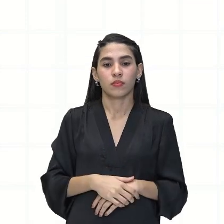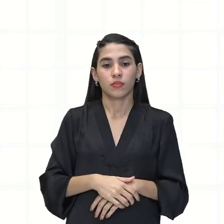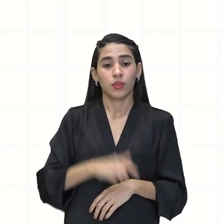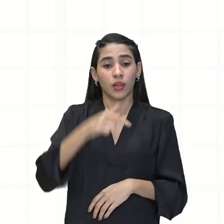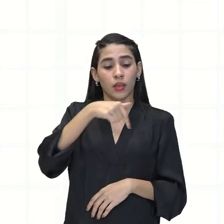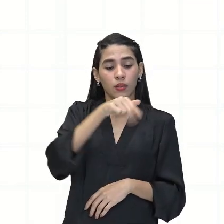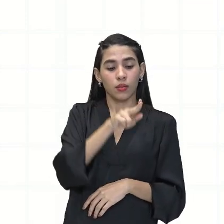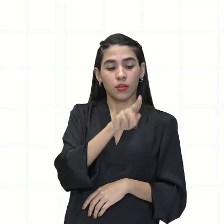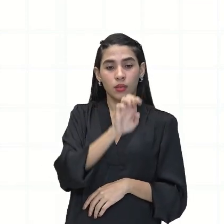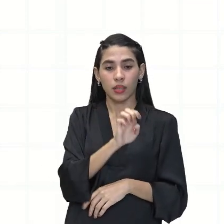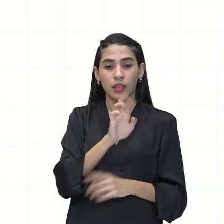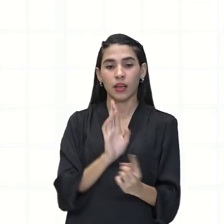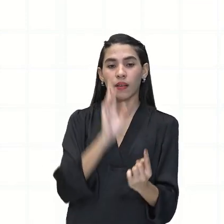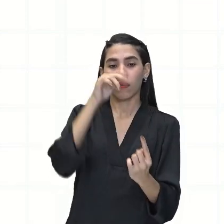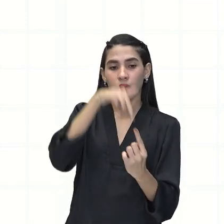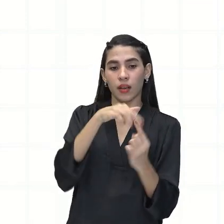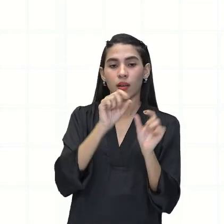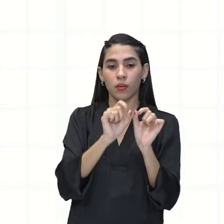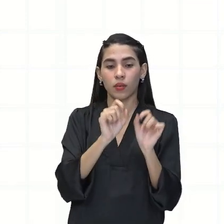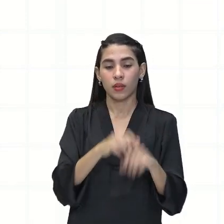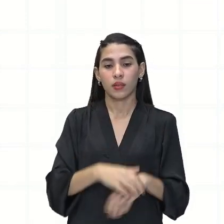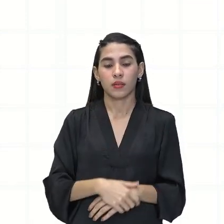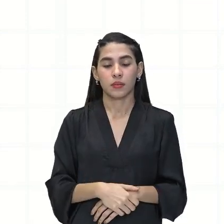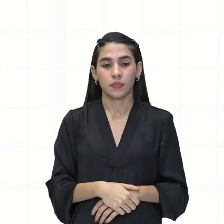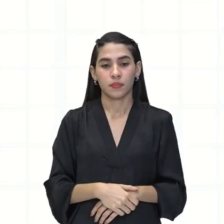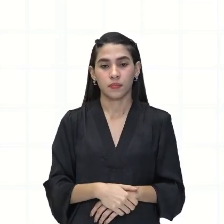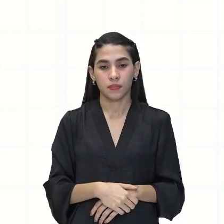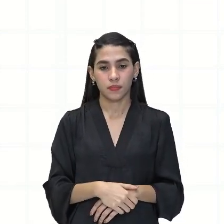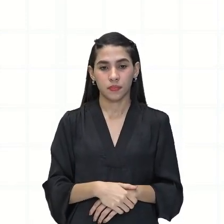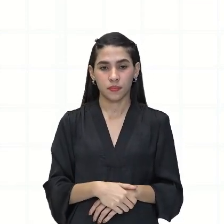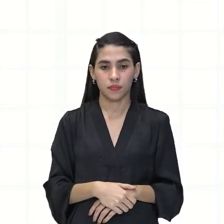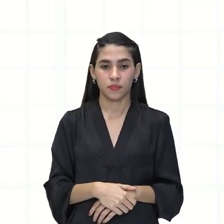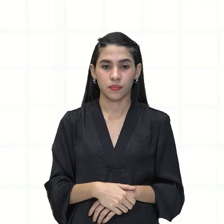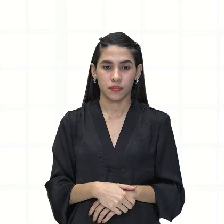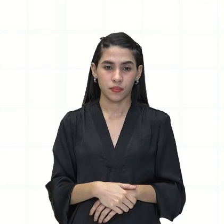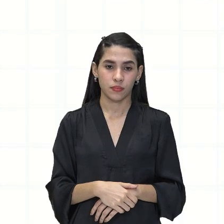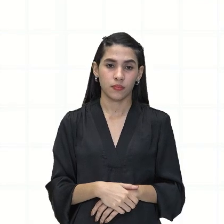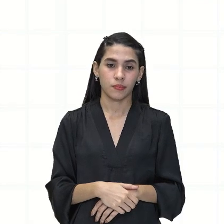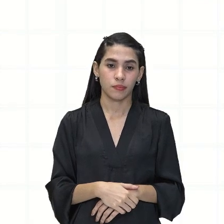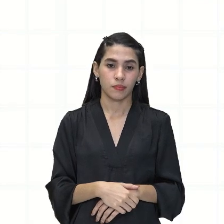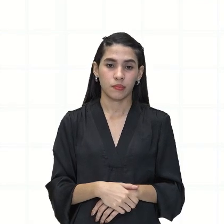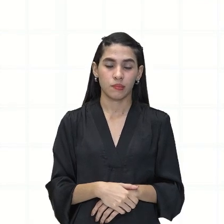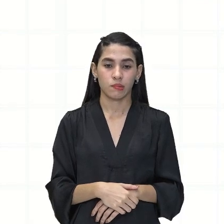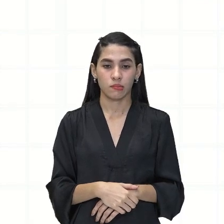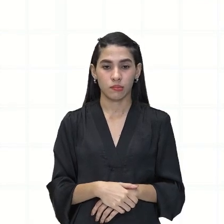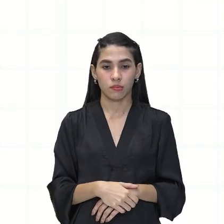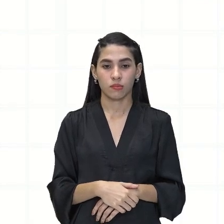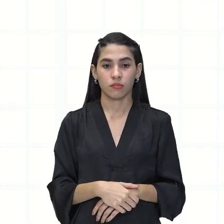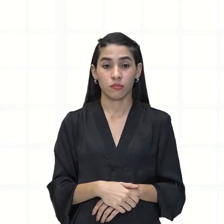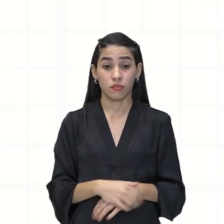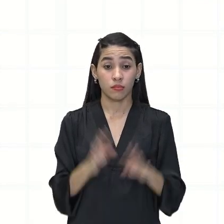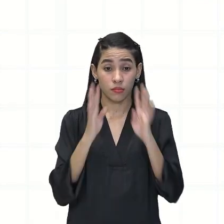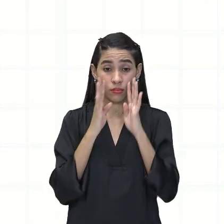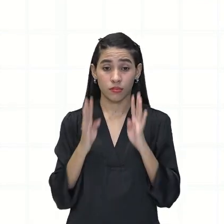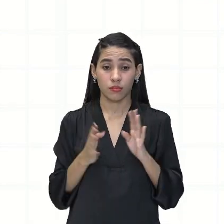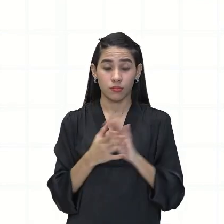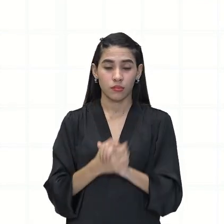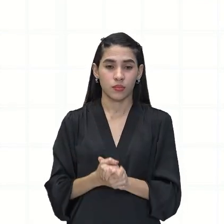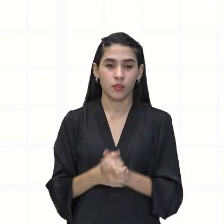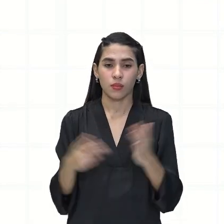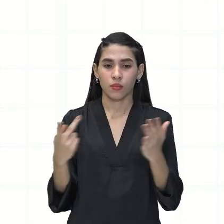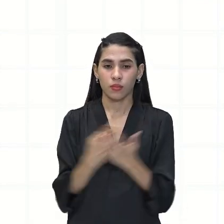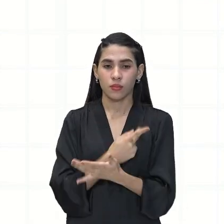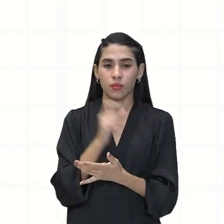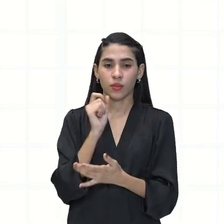se referindo, ele retoma um termo que já foi mencionado, que no caso é ele, tá bom? Então, vejam só, aqui aconteceu